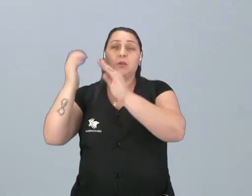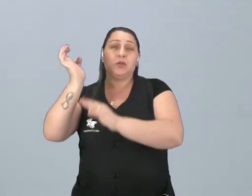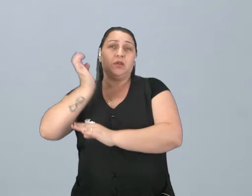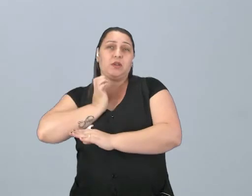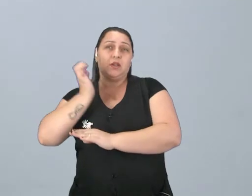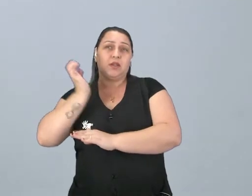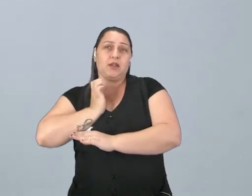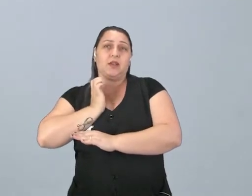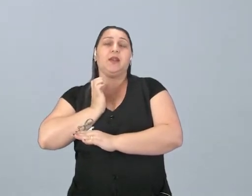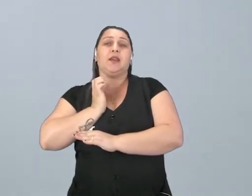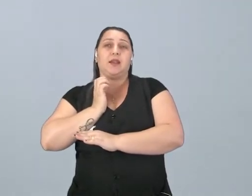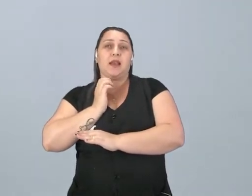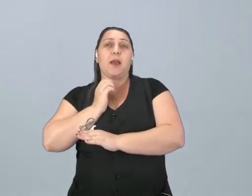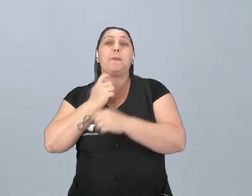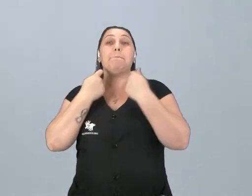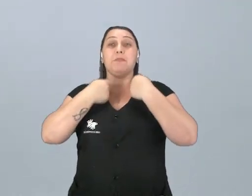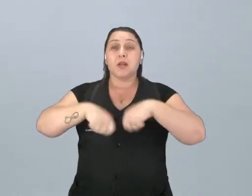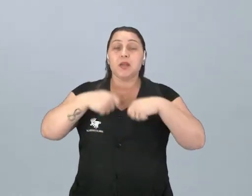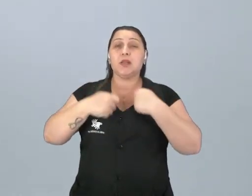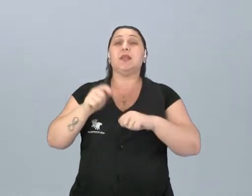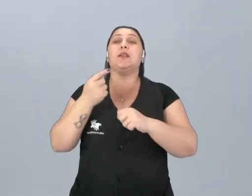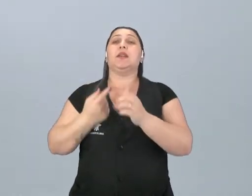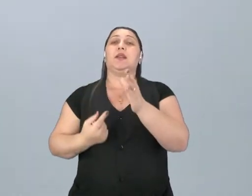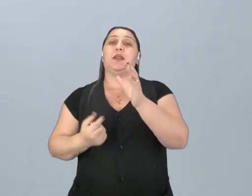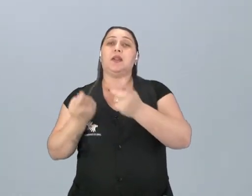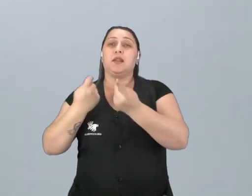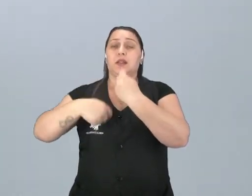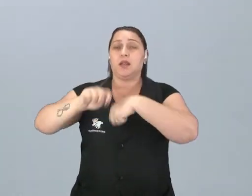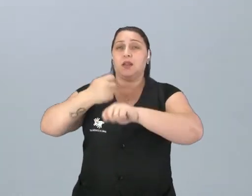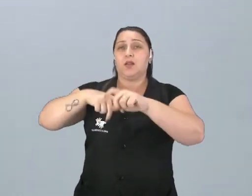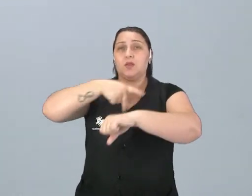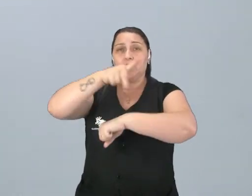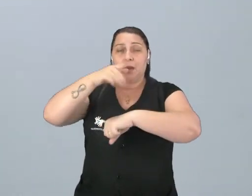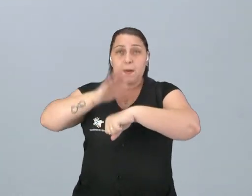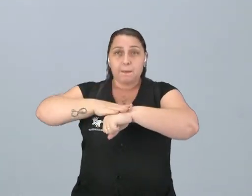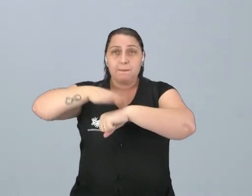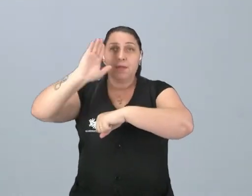muito grande, ele depende muito da economia desses países